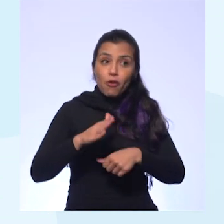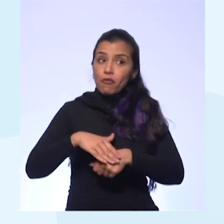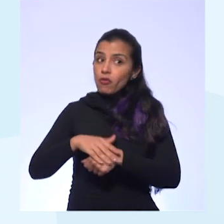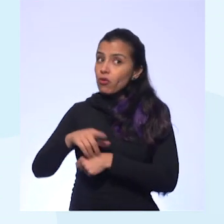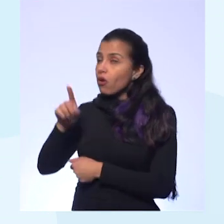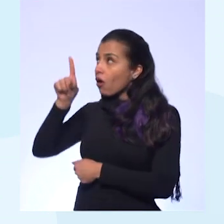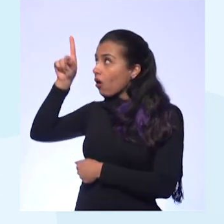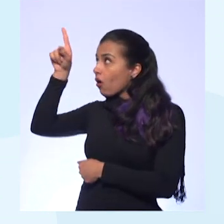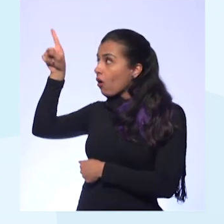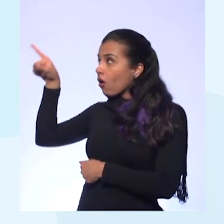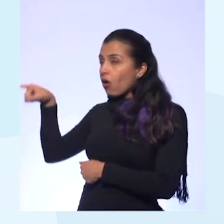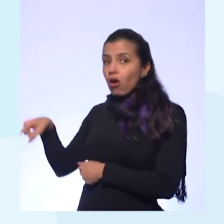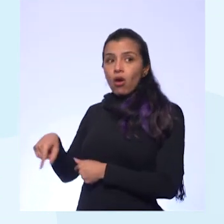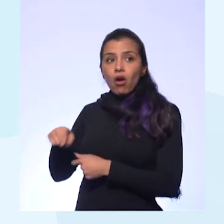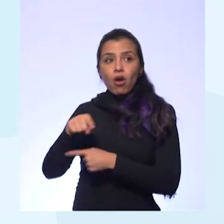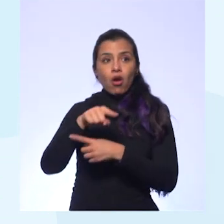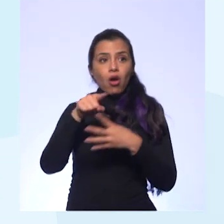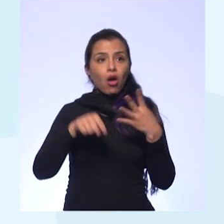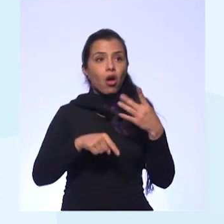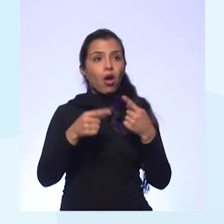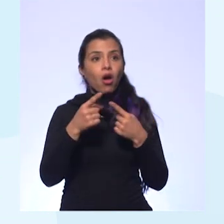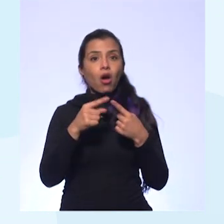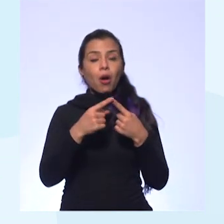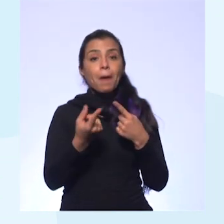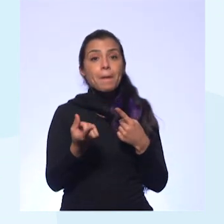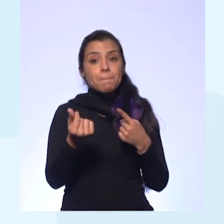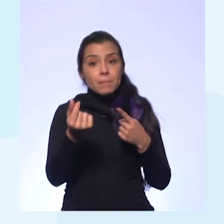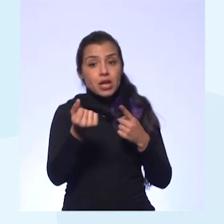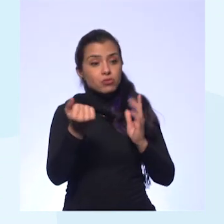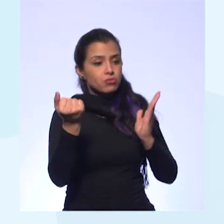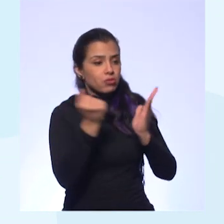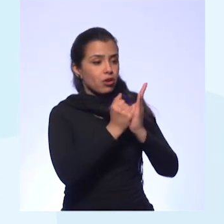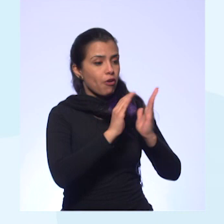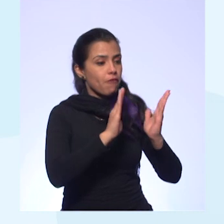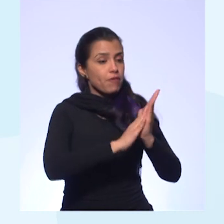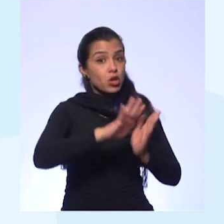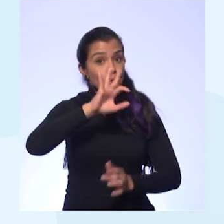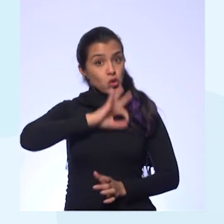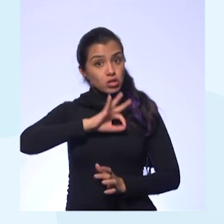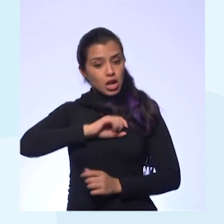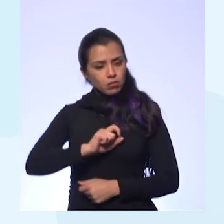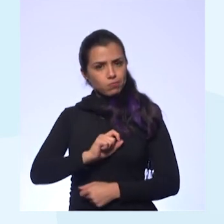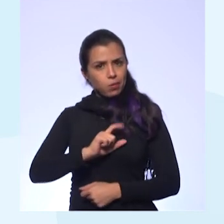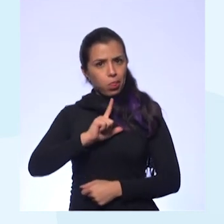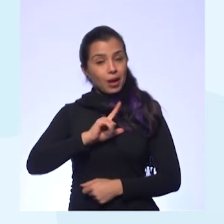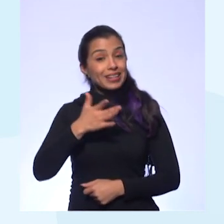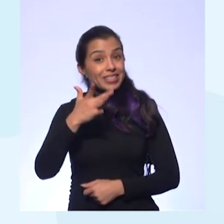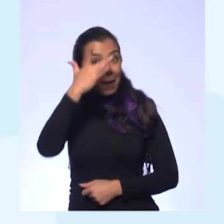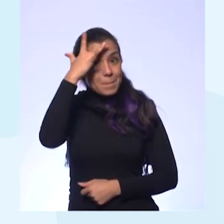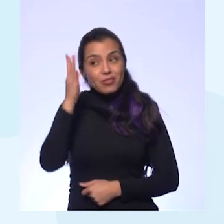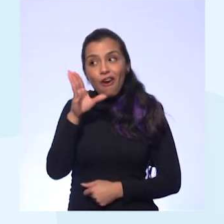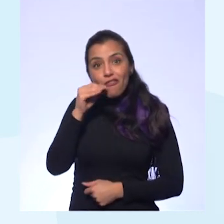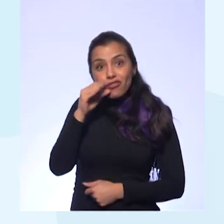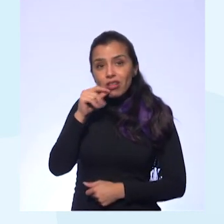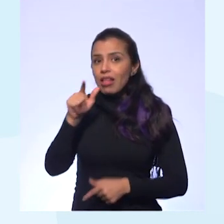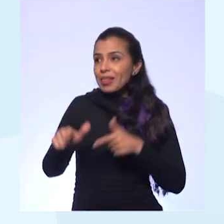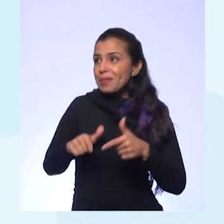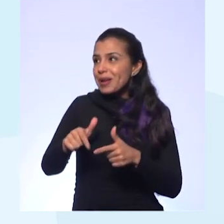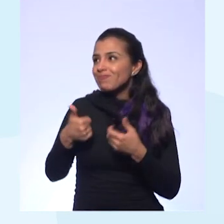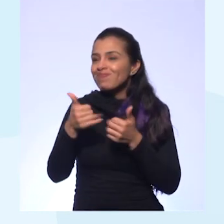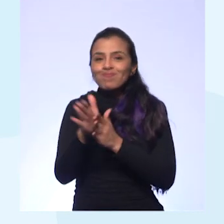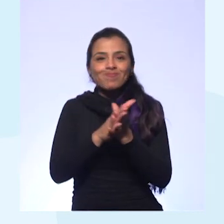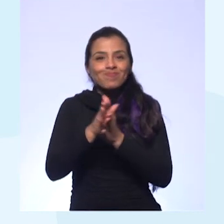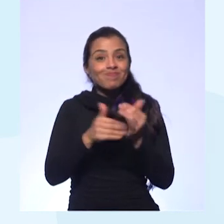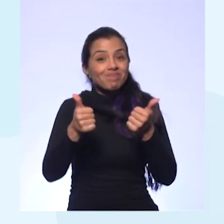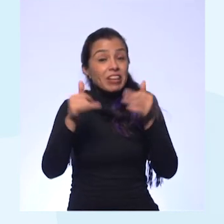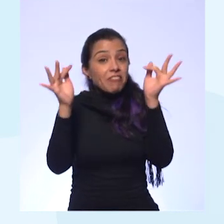aí. Tabelou preços e aumentou os salários. Então, os trabalhadores ficam felizes com essa medida, né? Tabelar preço